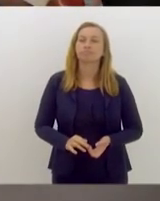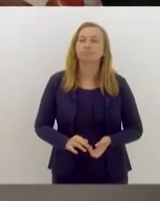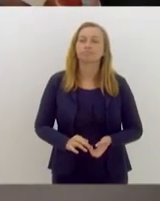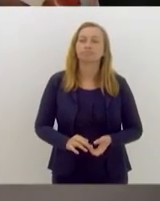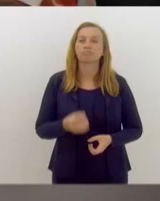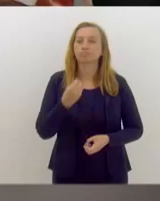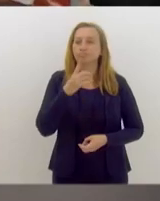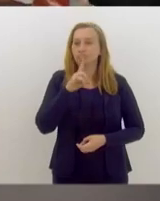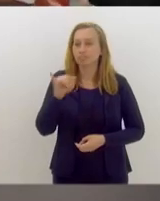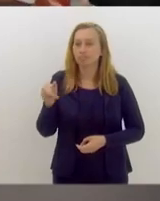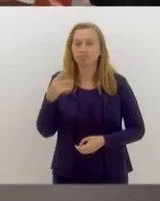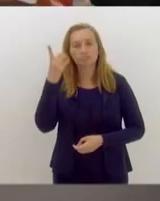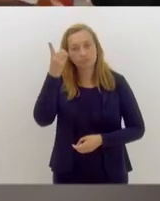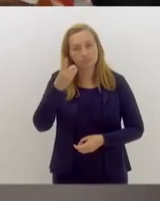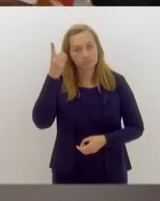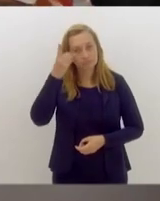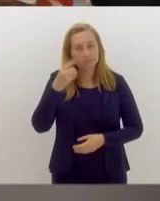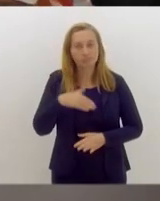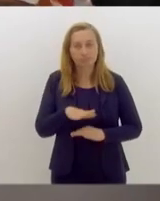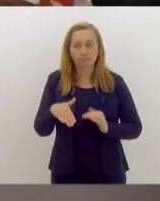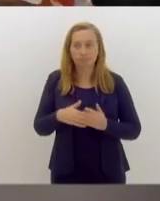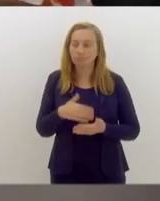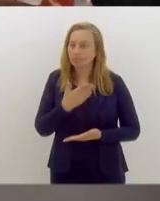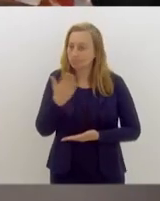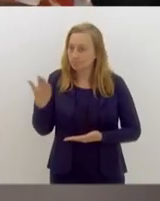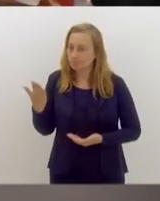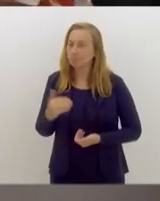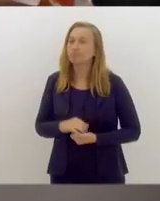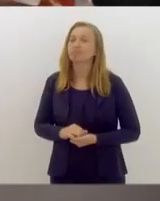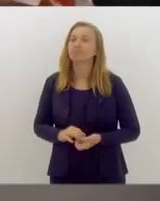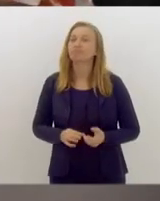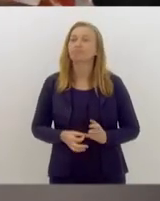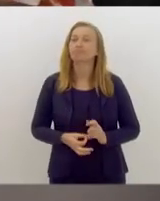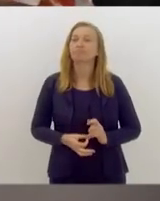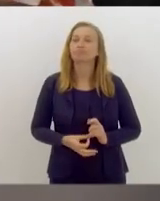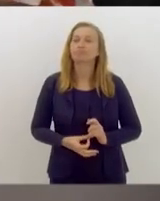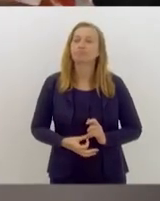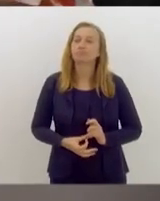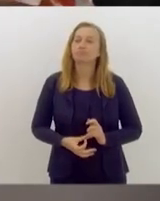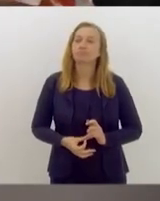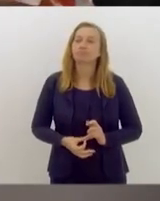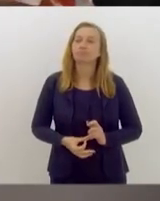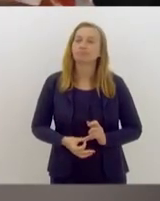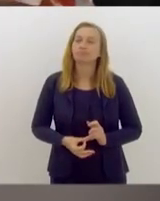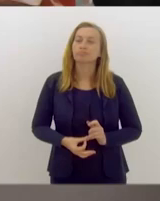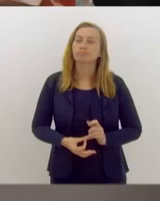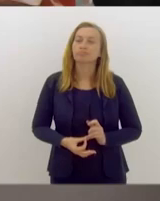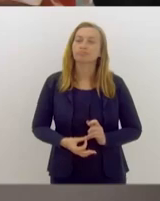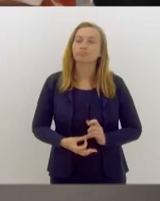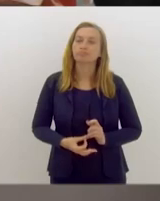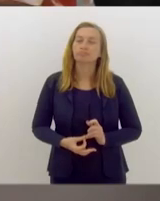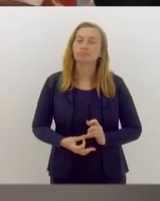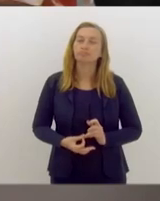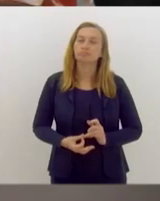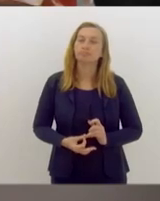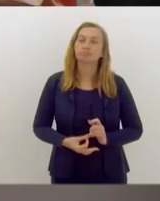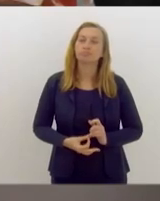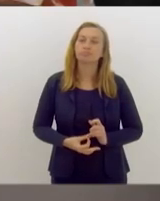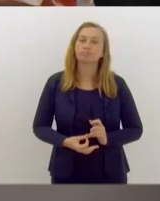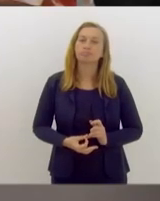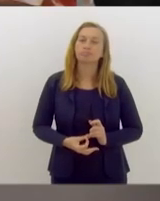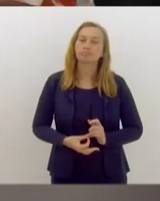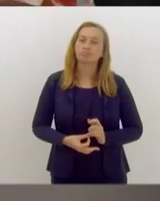dia, deputado. Bom dia a todos e todas. Demais deputados,